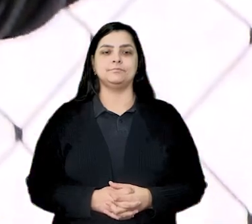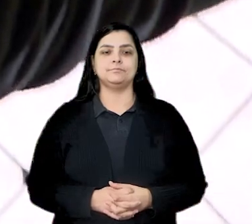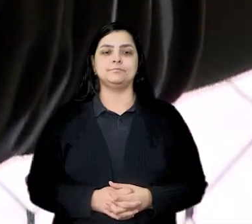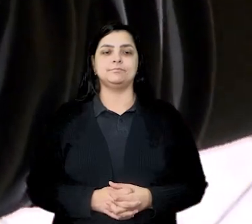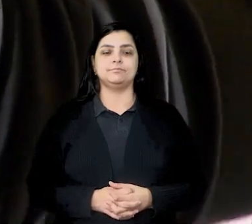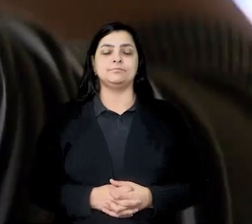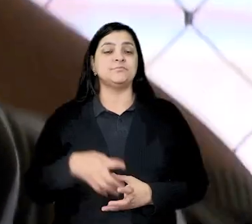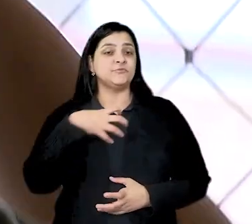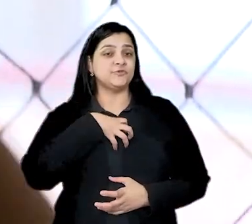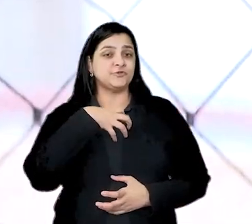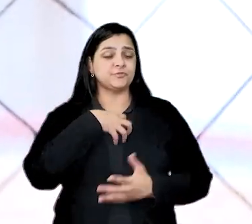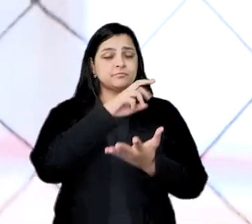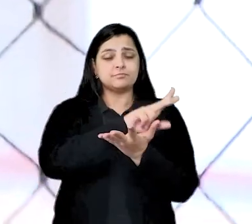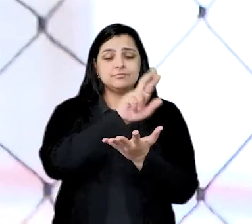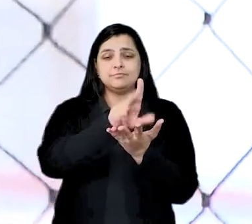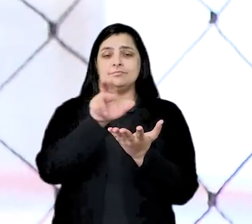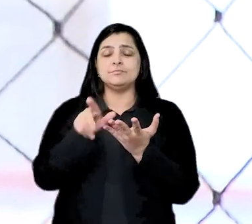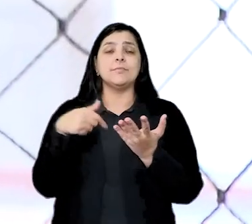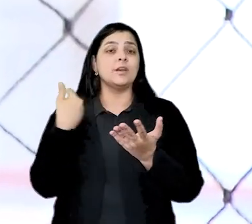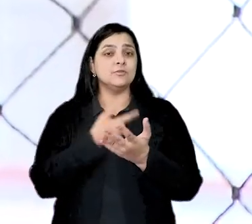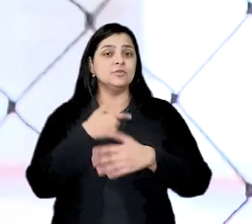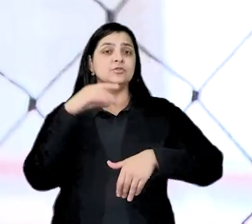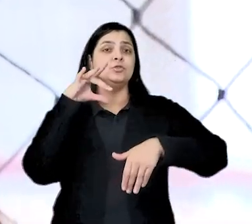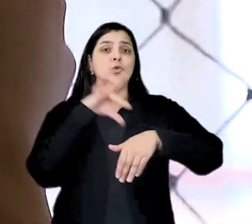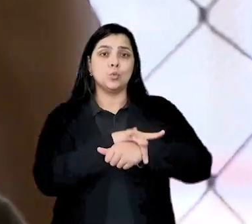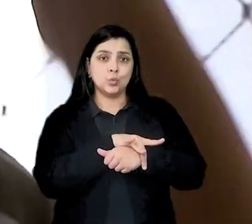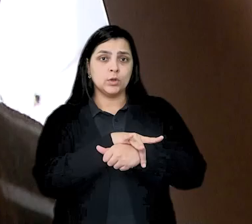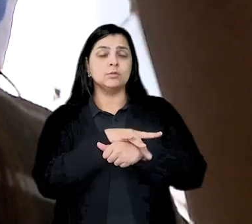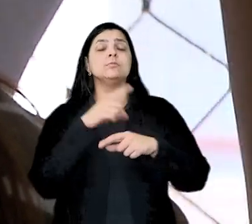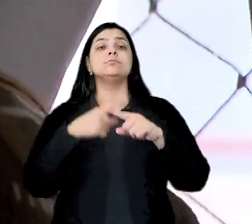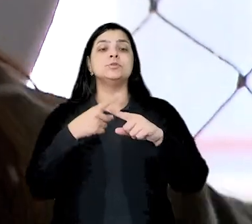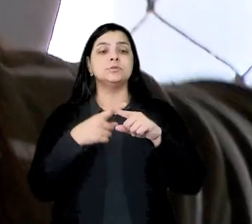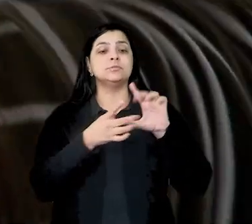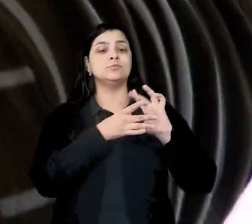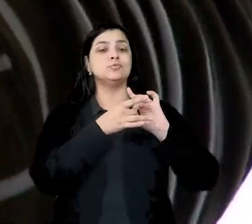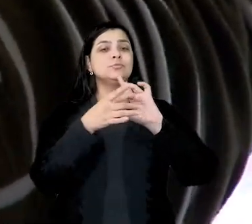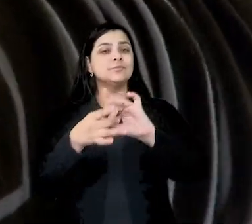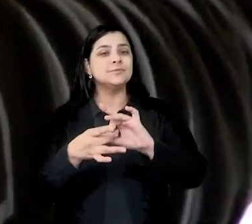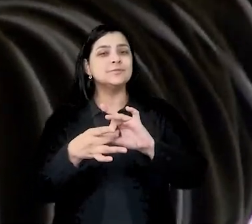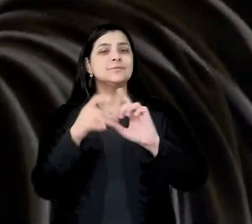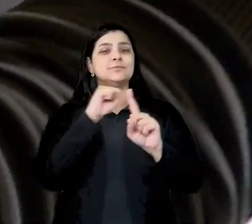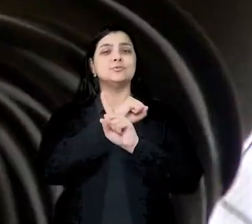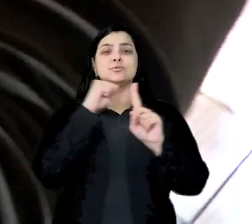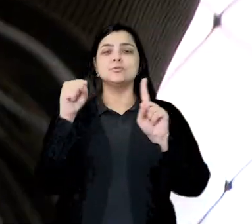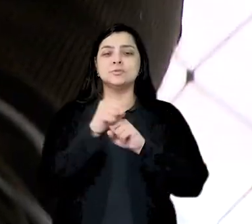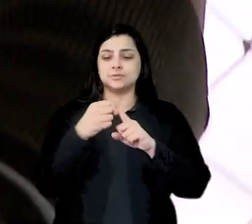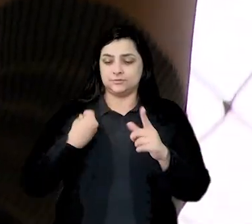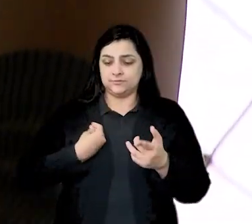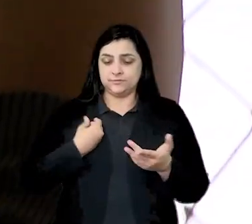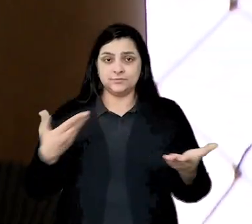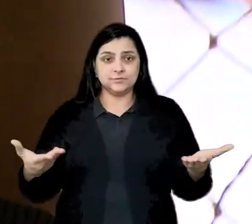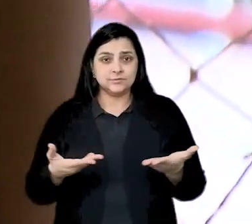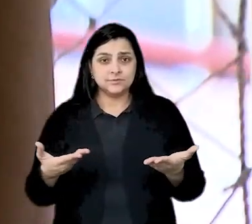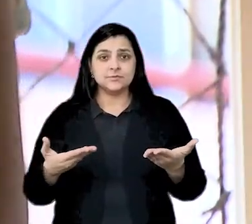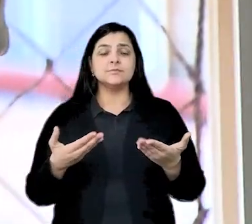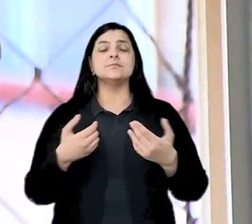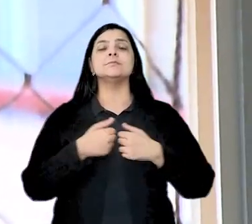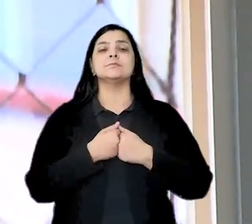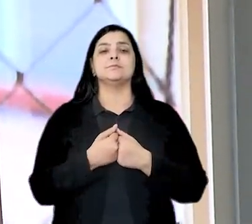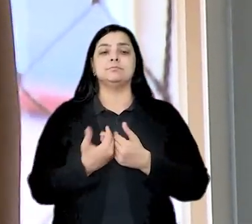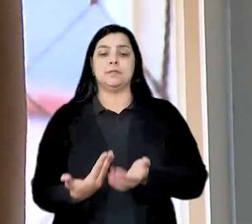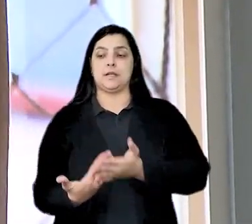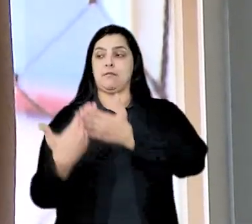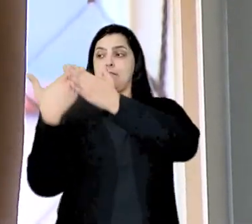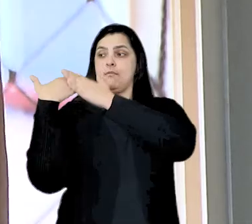de diferentes formas nós mulheres adoecemos porque vivemos num contexto, numa sociedade onde